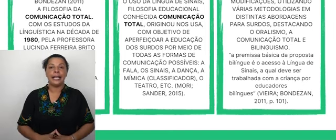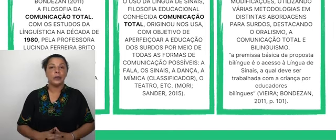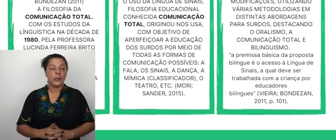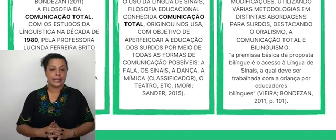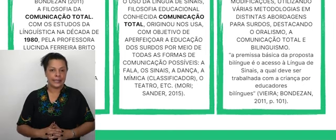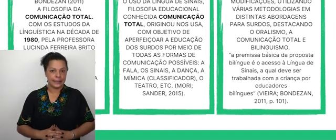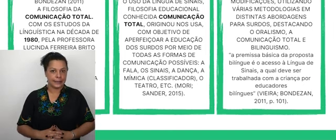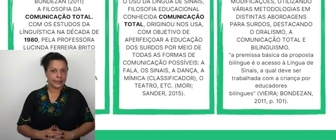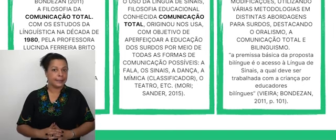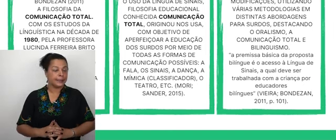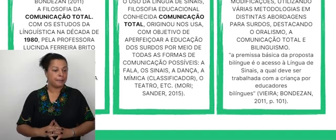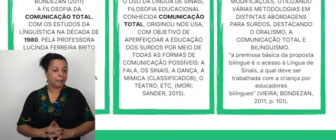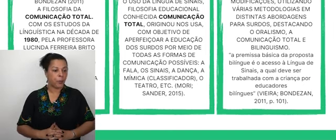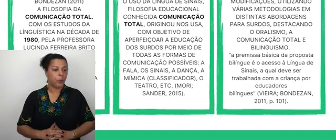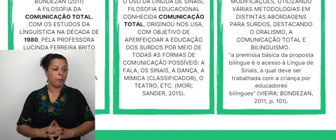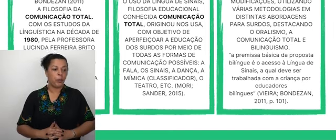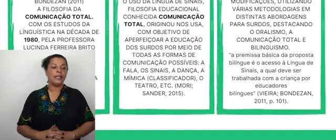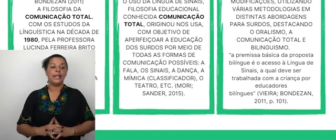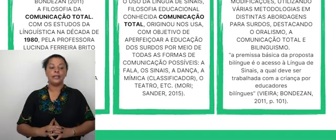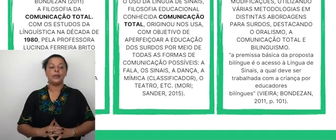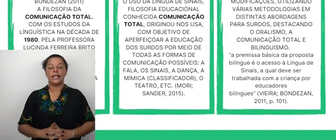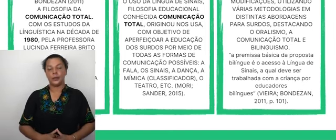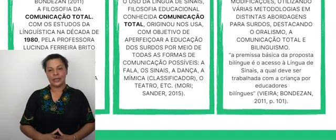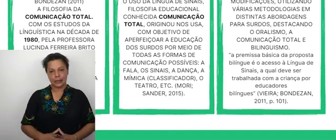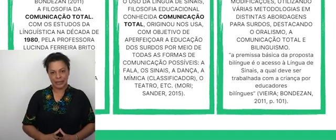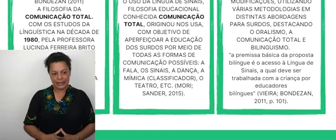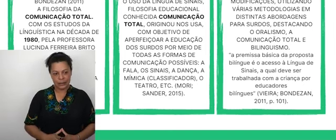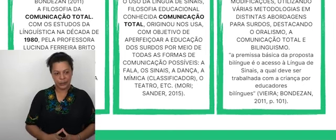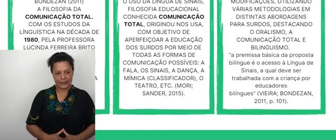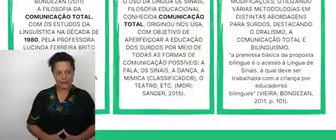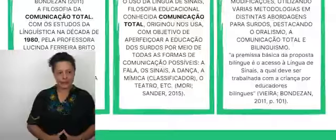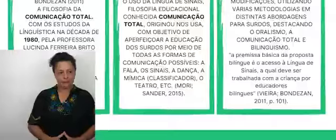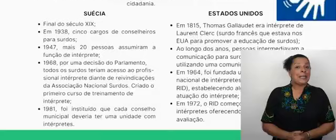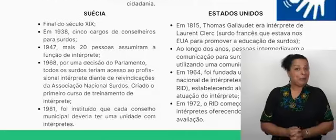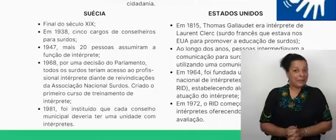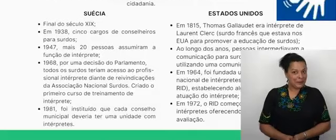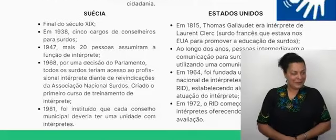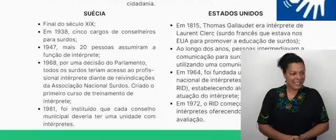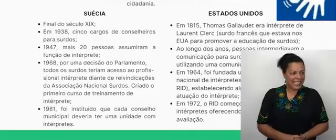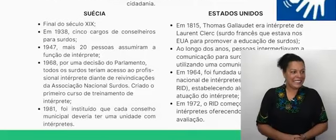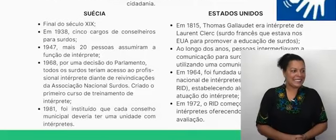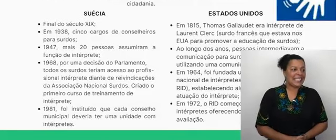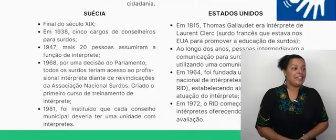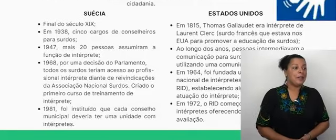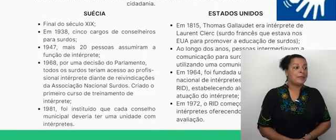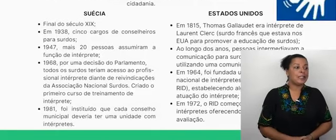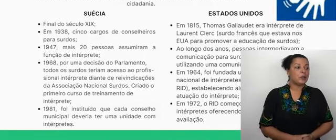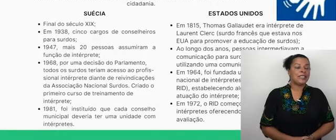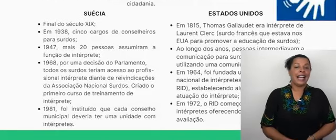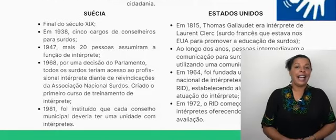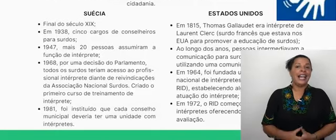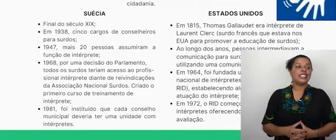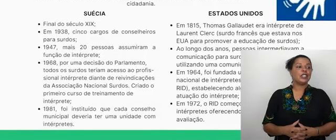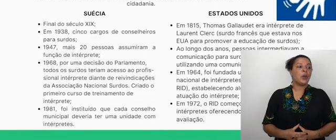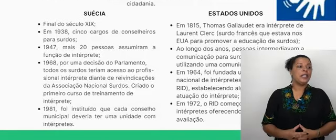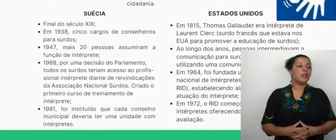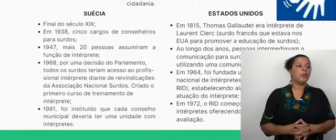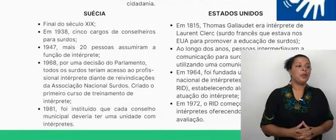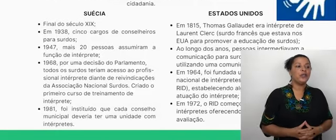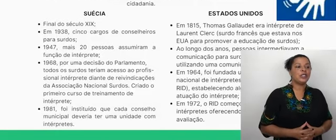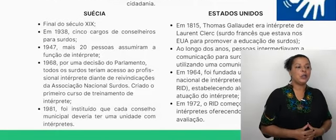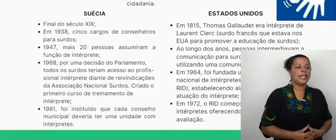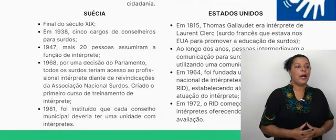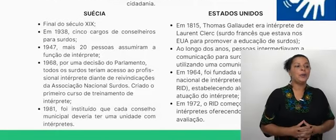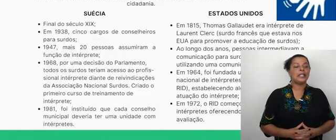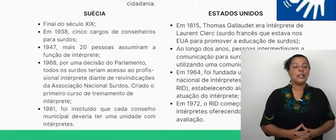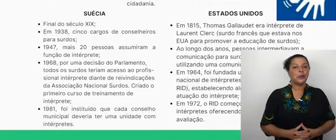ser trabalhada com a criança por educadores bilíngues. No capítulo 3, vamos estudar a história